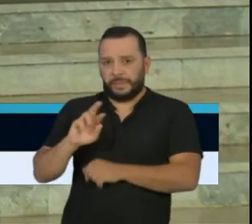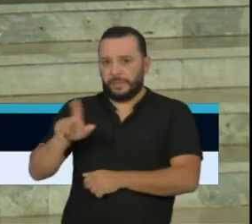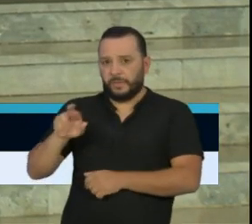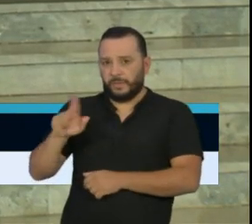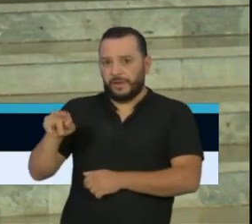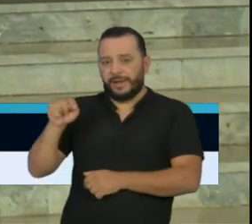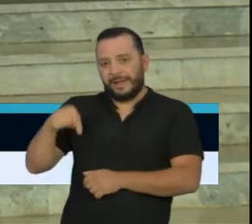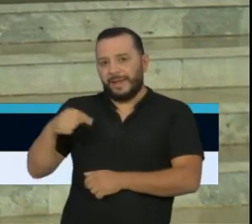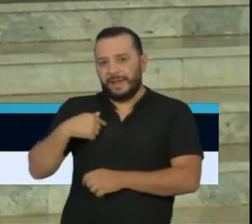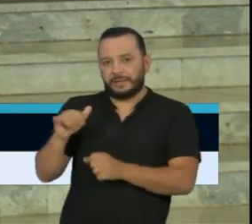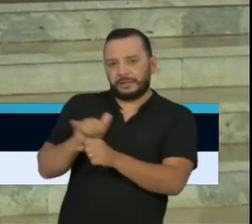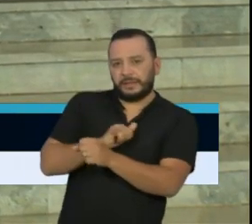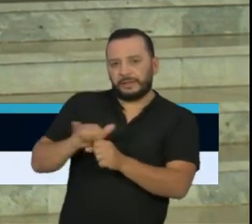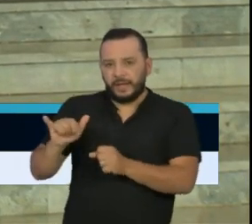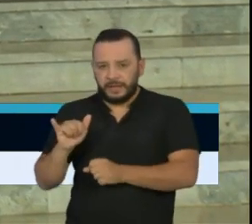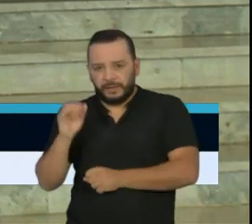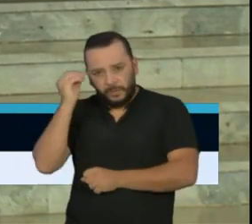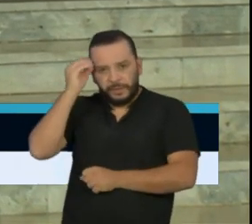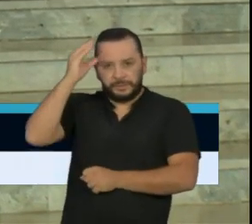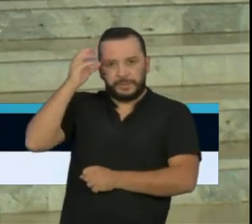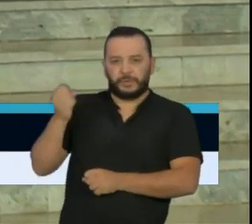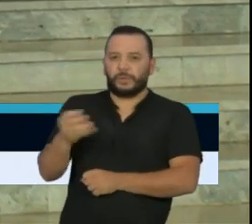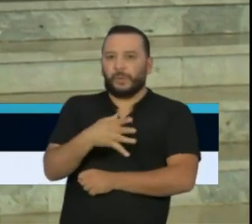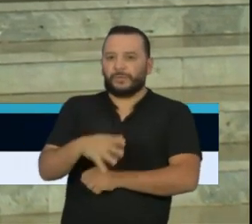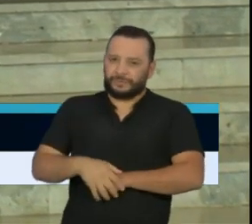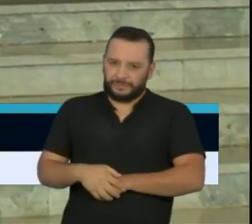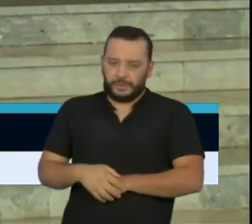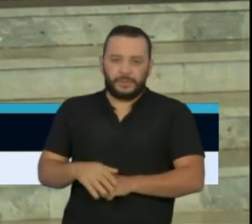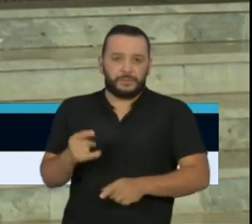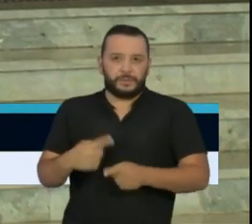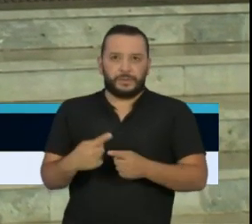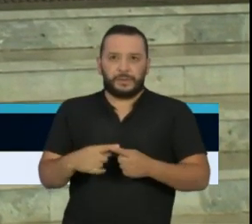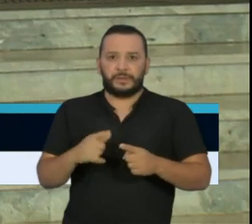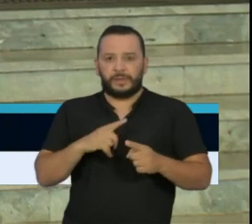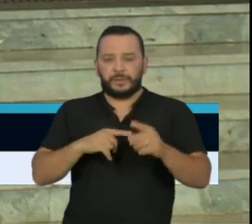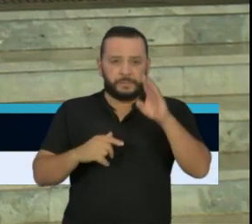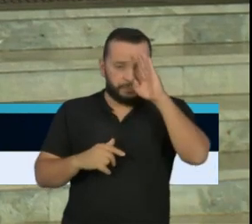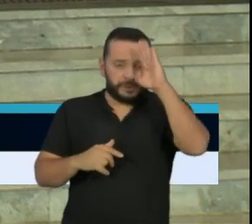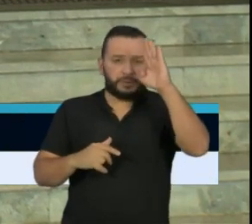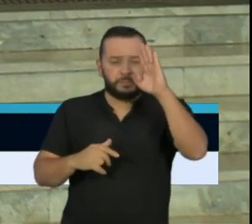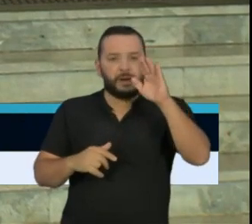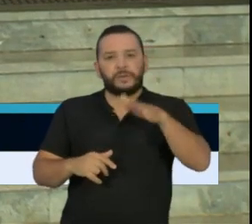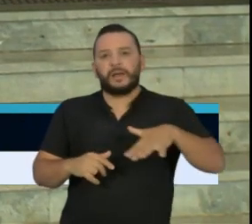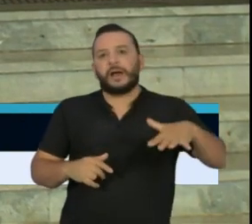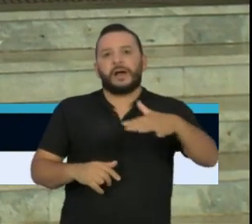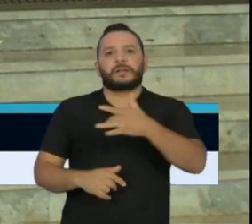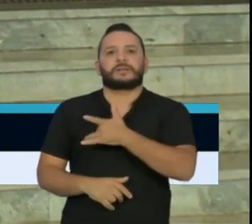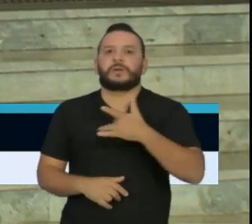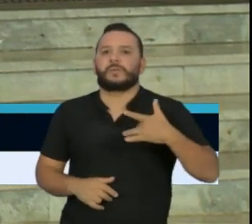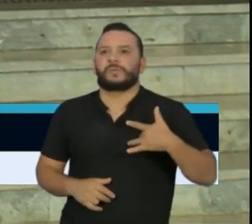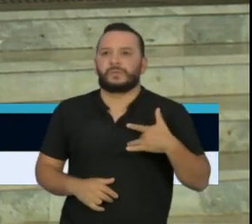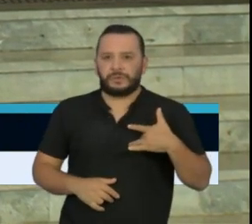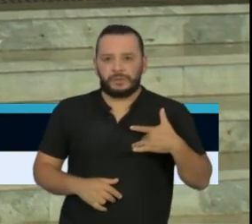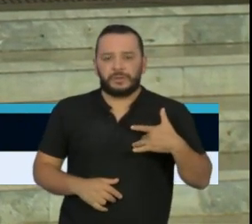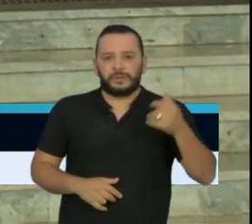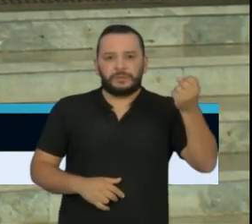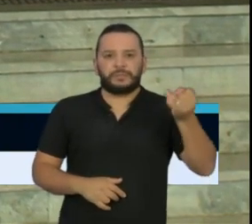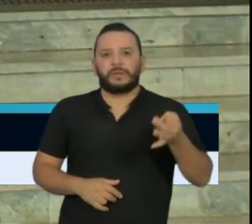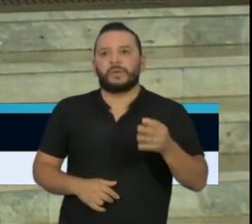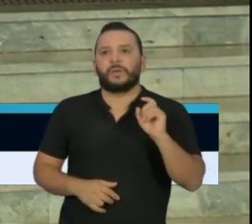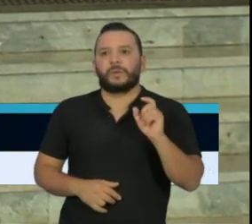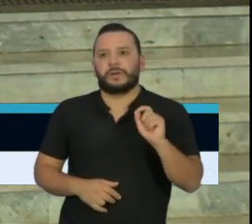novos conhecimentos. Nós ouvimos um dos principais prêmios nobres da saúde, dizendo